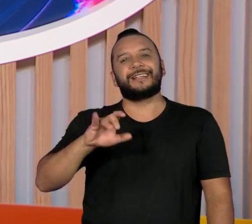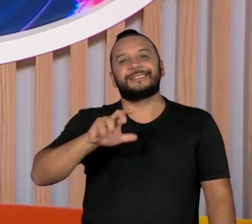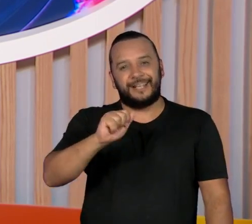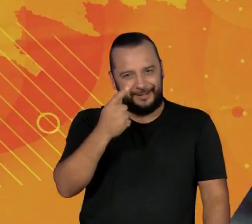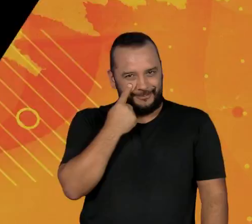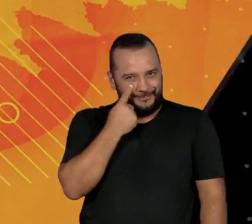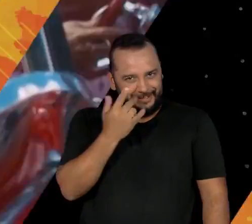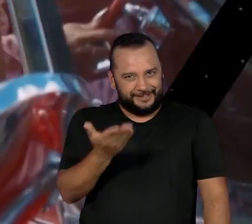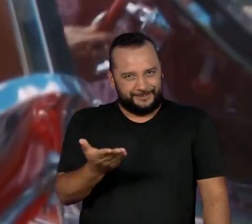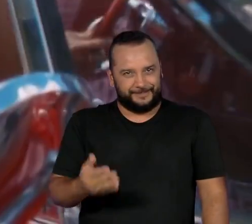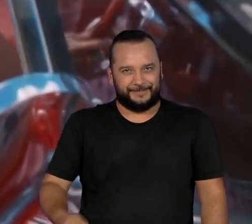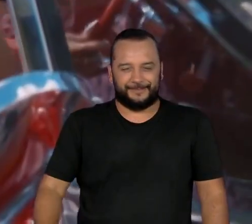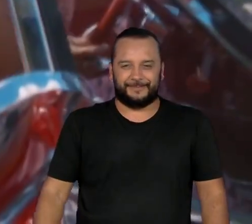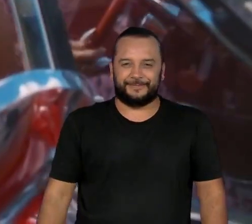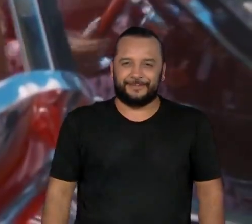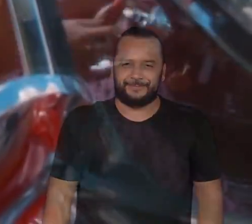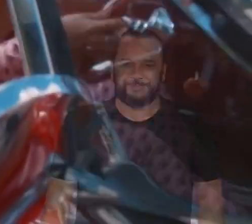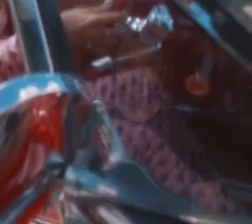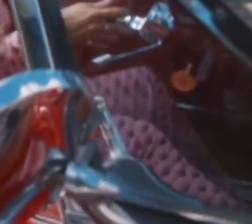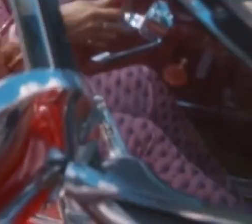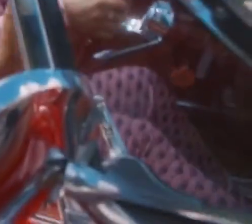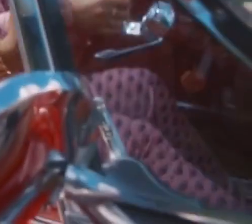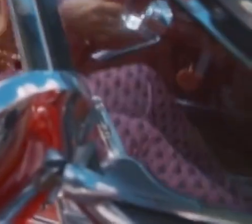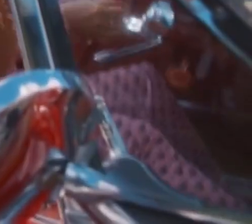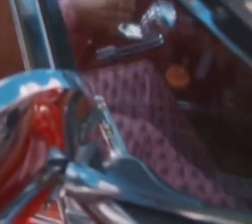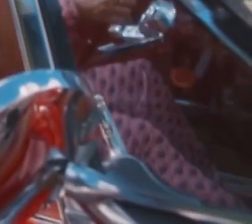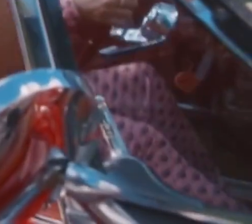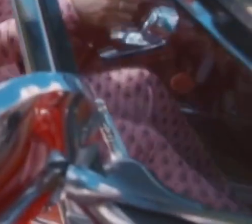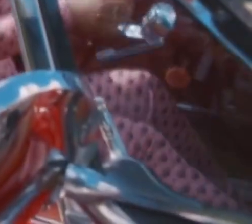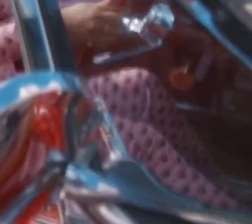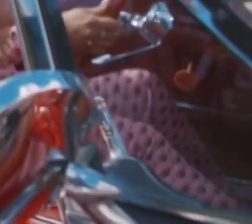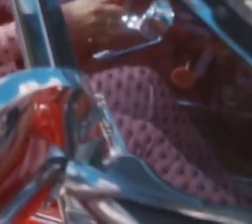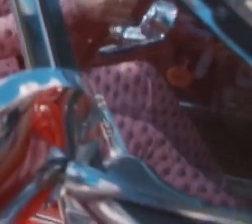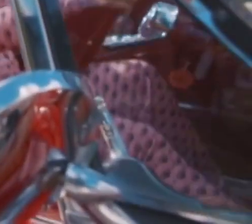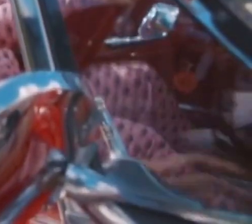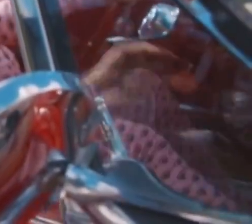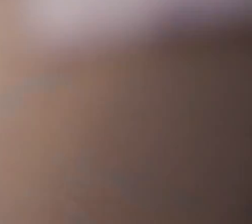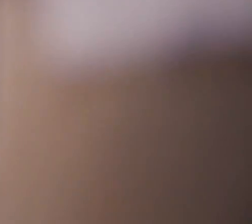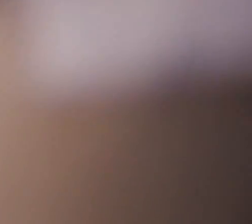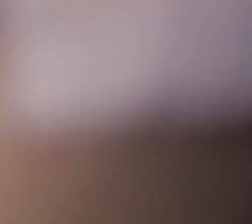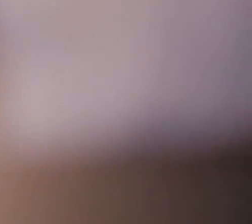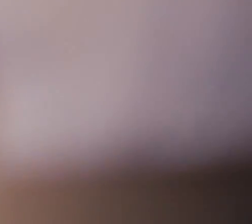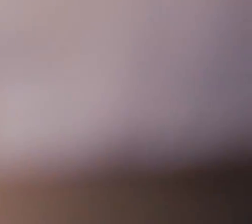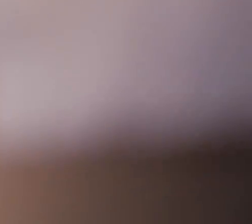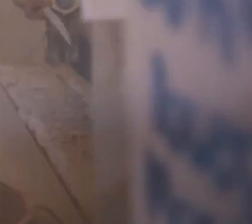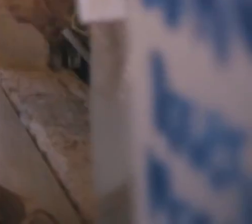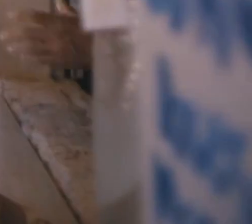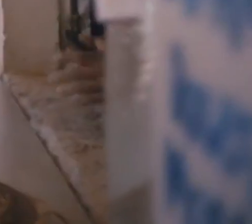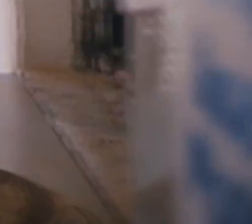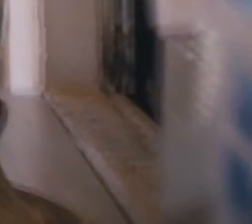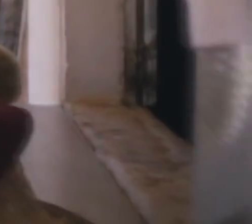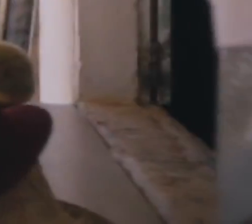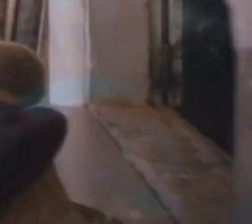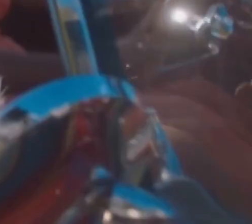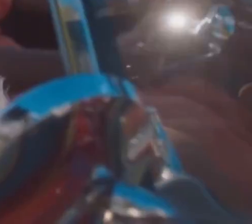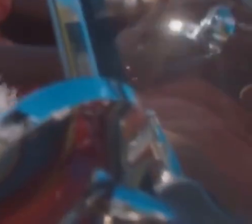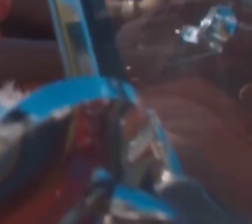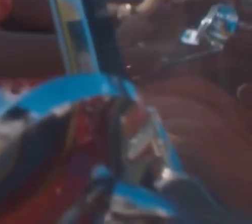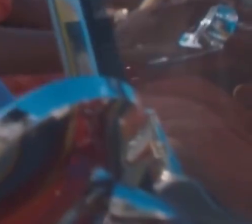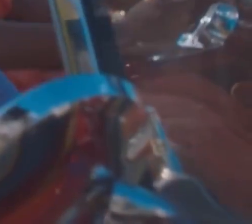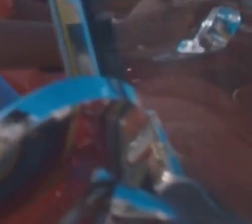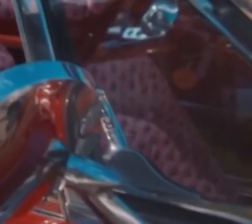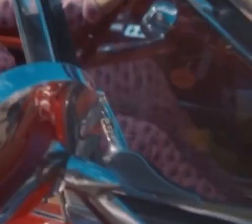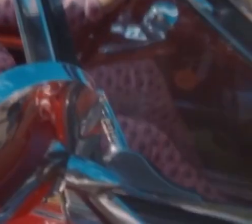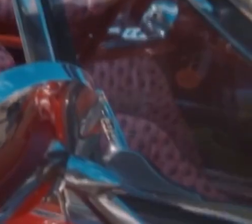volto. Todo dia, que hoje é dia de não ter preocupação. Descansa, porque